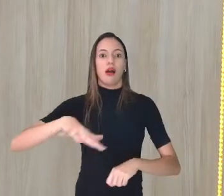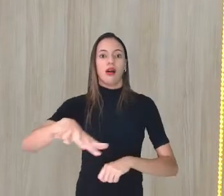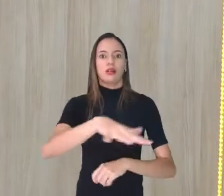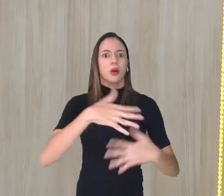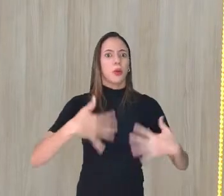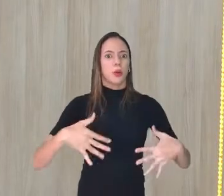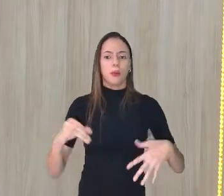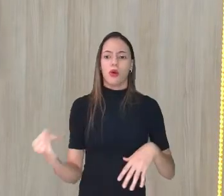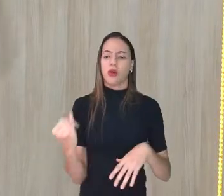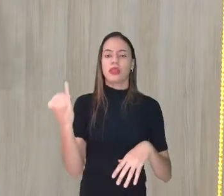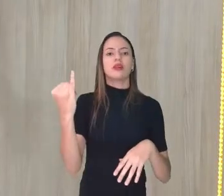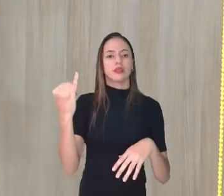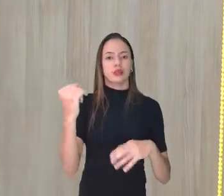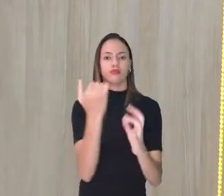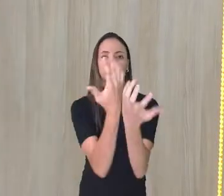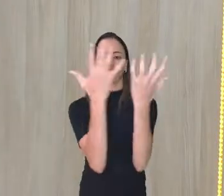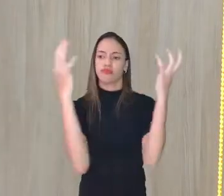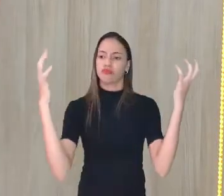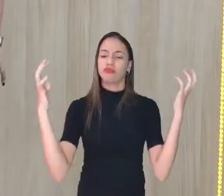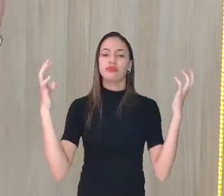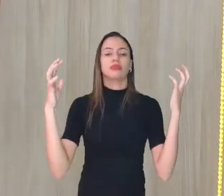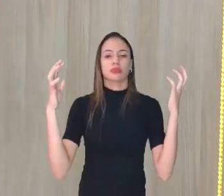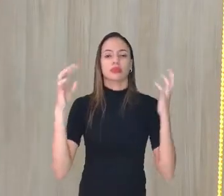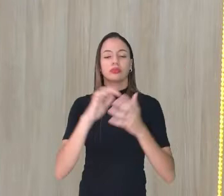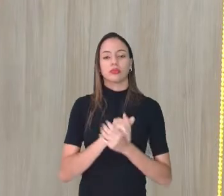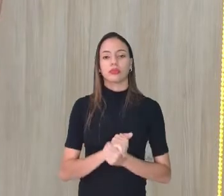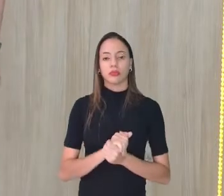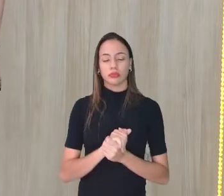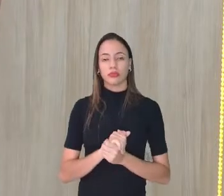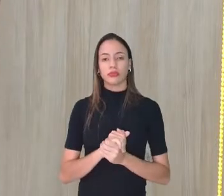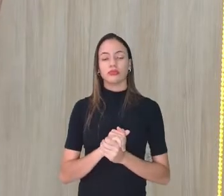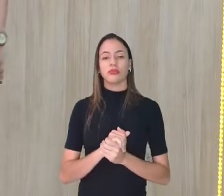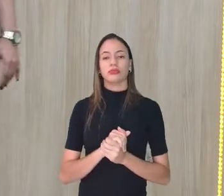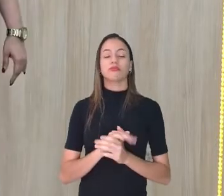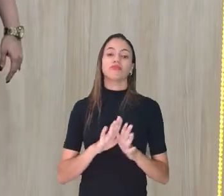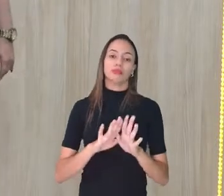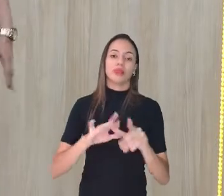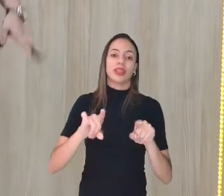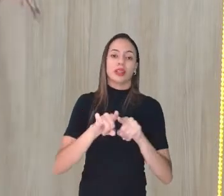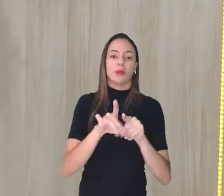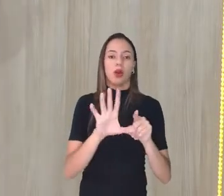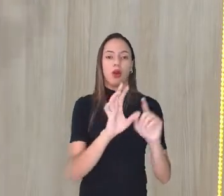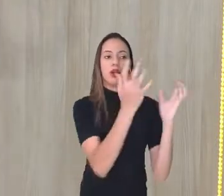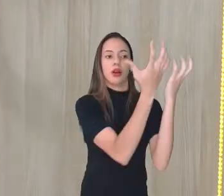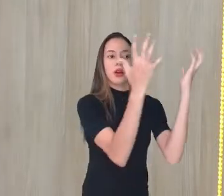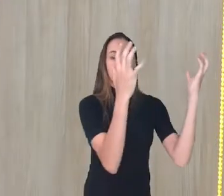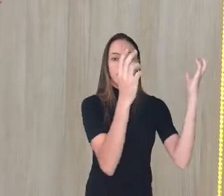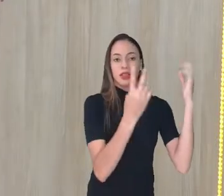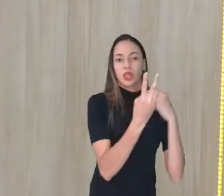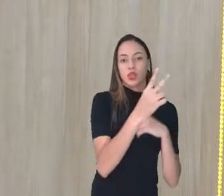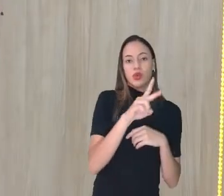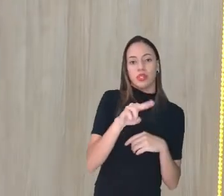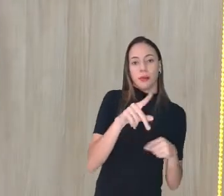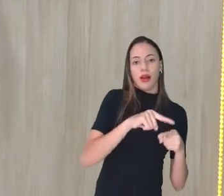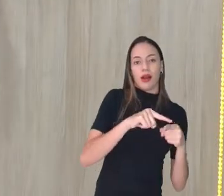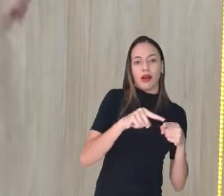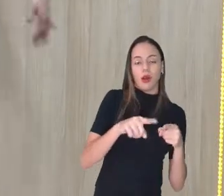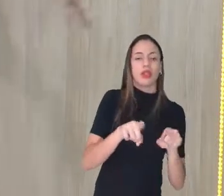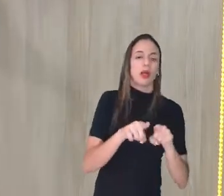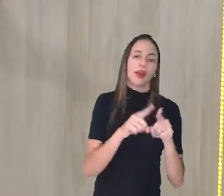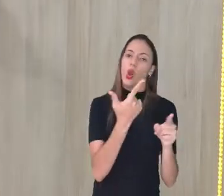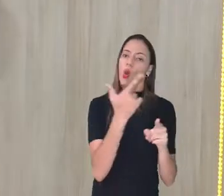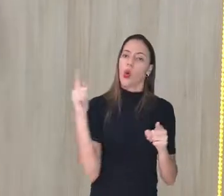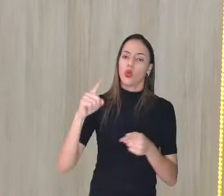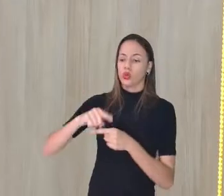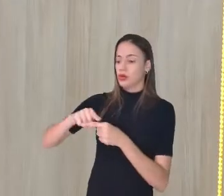interesse ecológico. Então, essa área aí, super importante, né, que pega a Mata de Dois Irmãos e bairros vizinhos ali. A gente sabe que